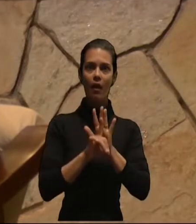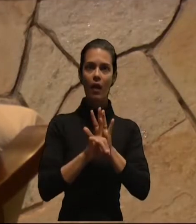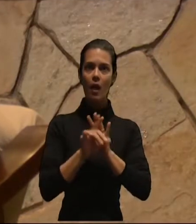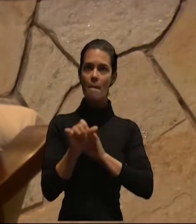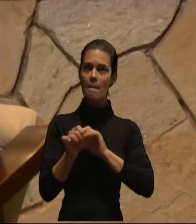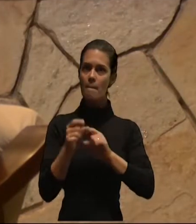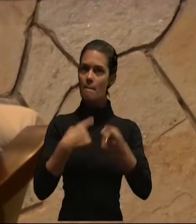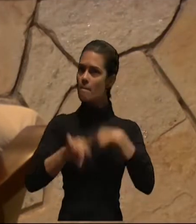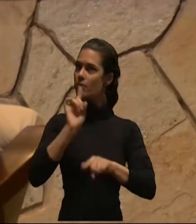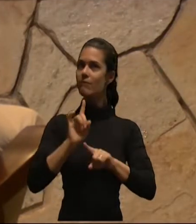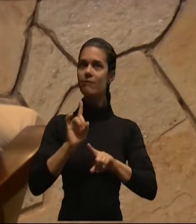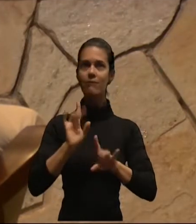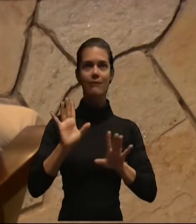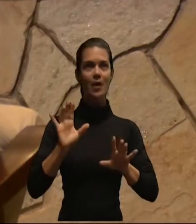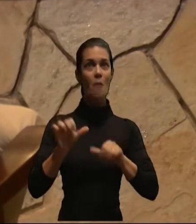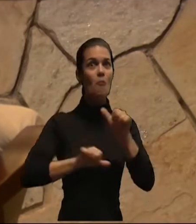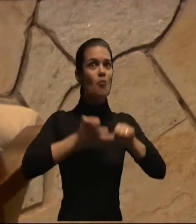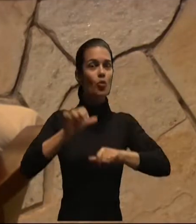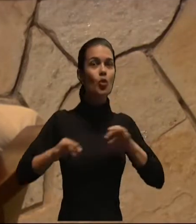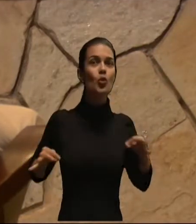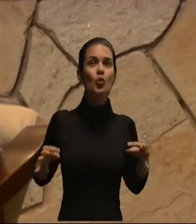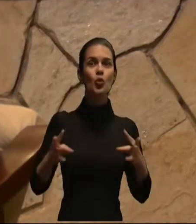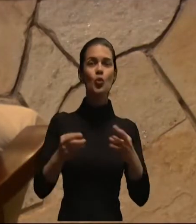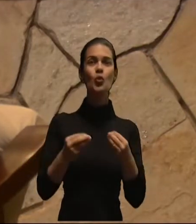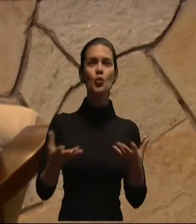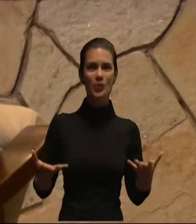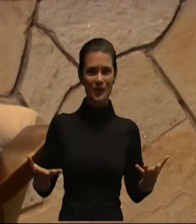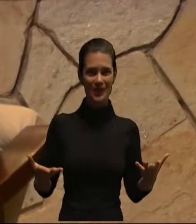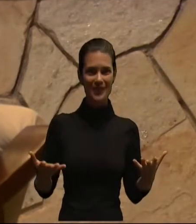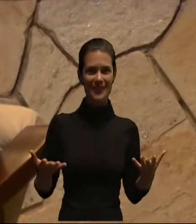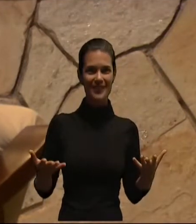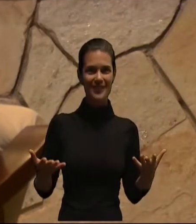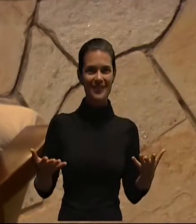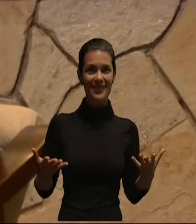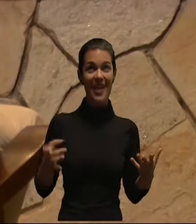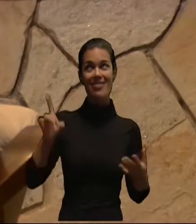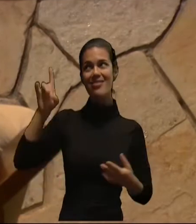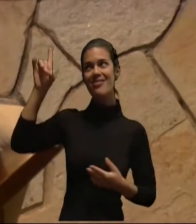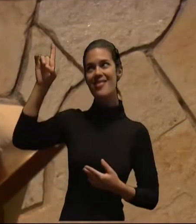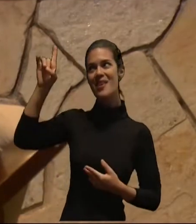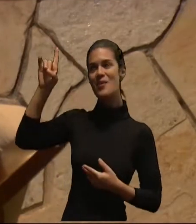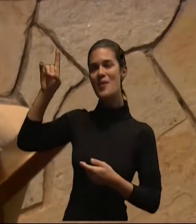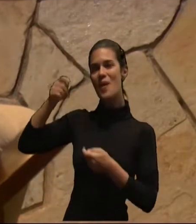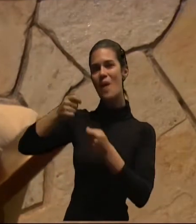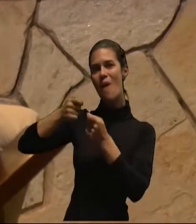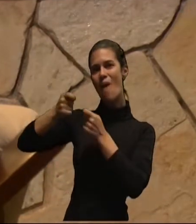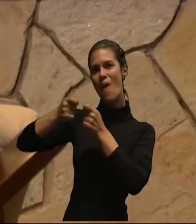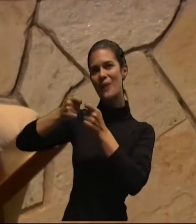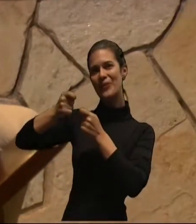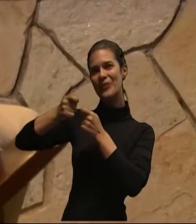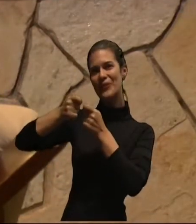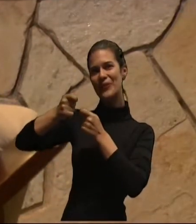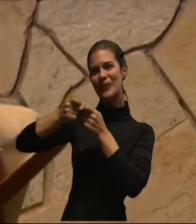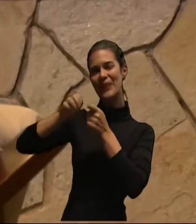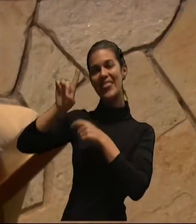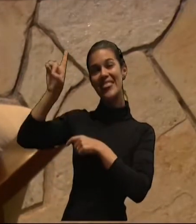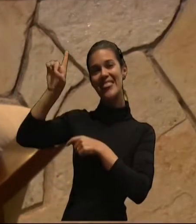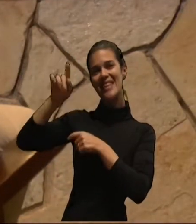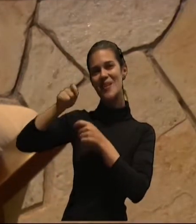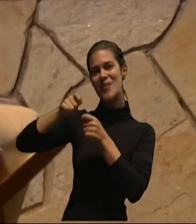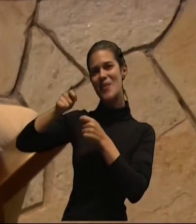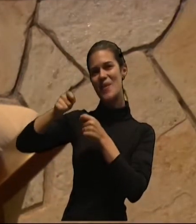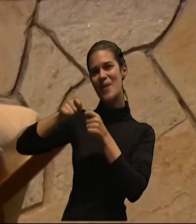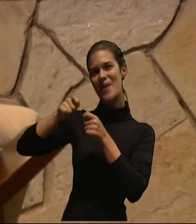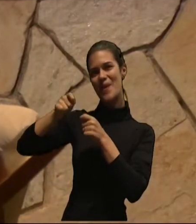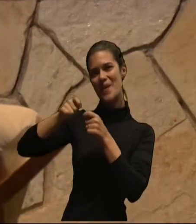nos colocando na rota, no caminho do que nós temos que fazer, é Deus. É Ele que está no comando, e isso a